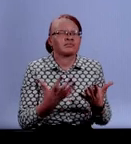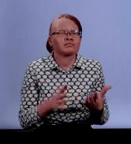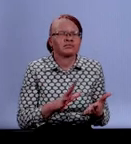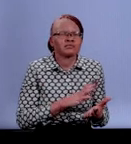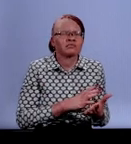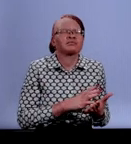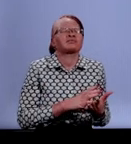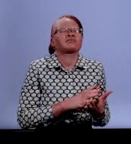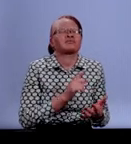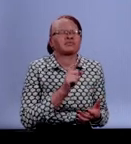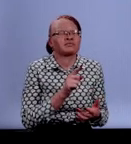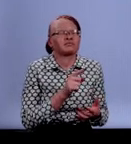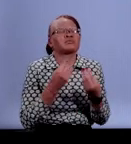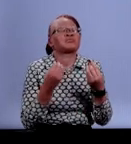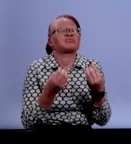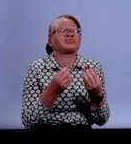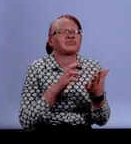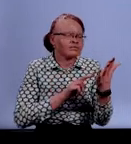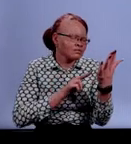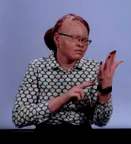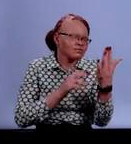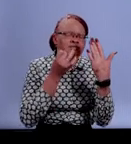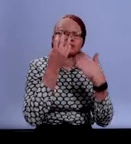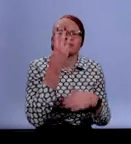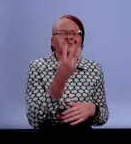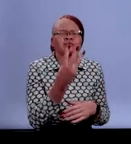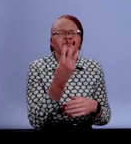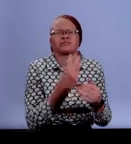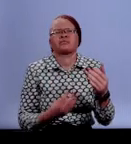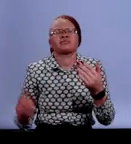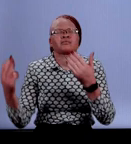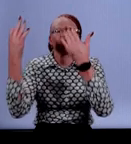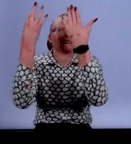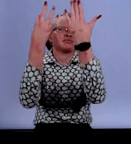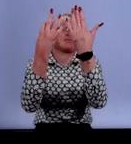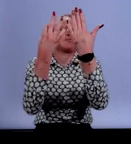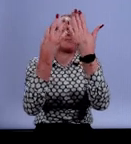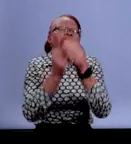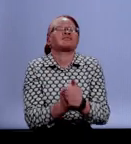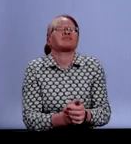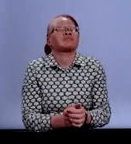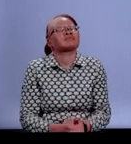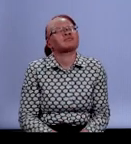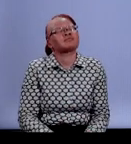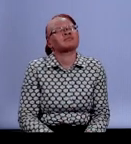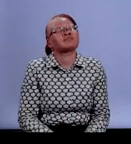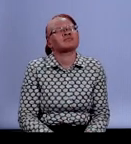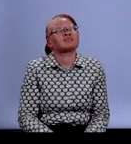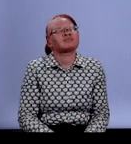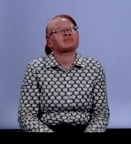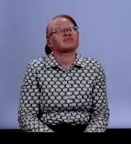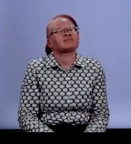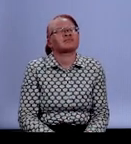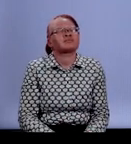E agora temos esta potência como é que se né 3 elevado a 8 ou três a